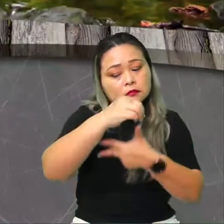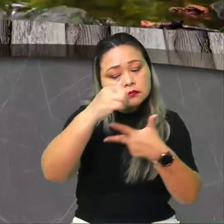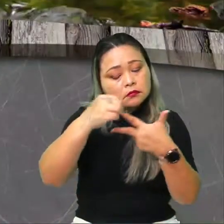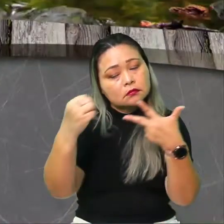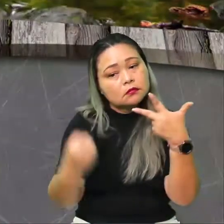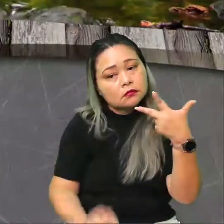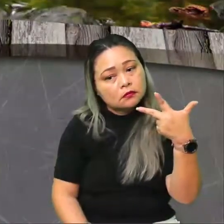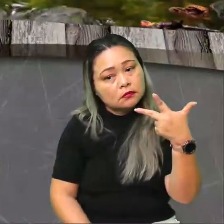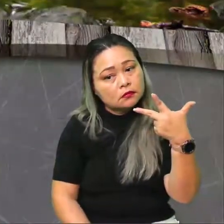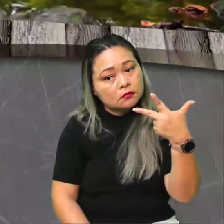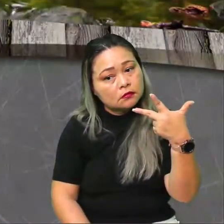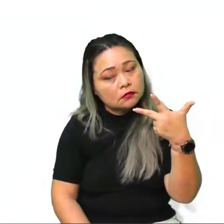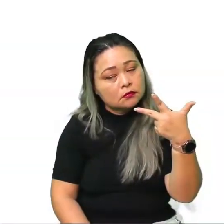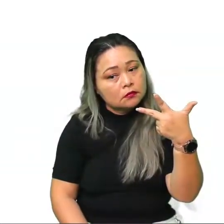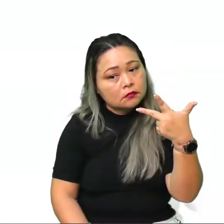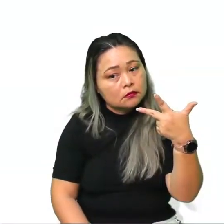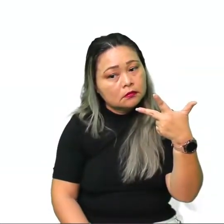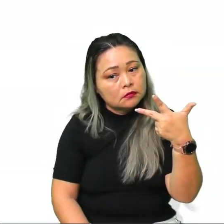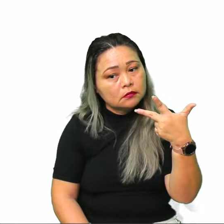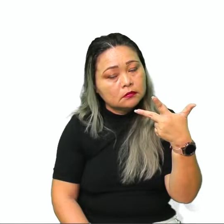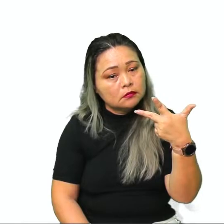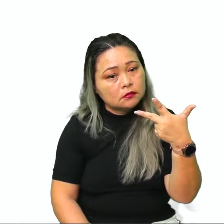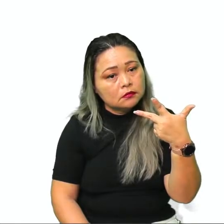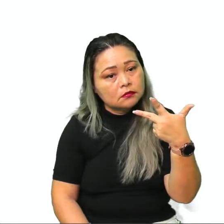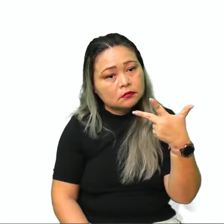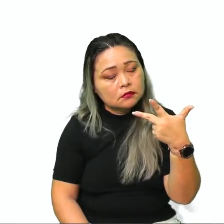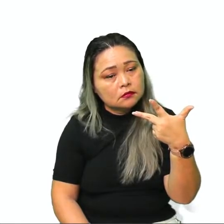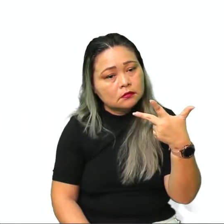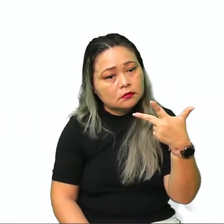Enem. Focando lá no quadro.